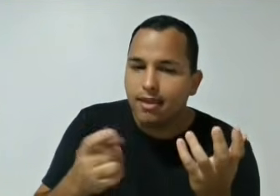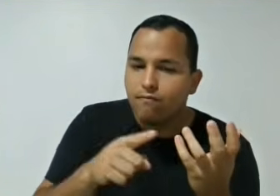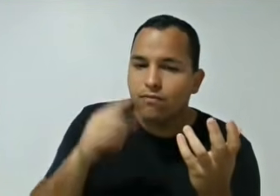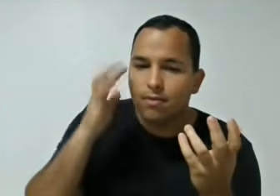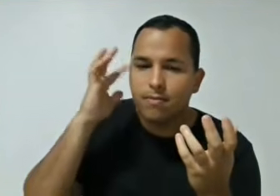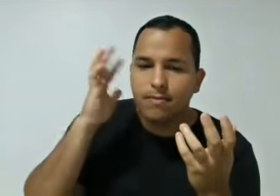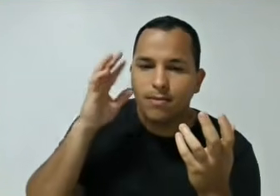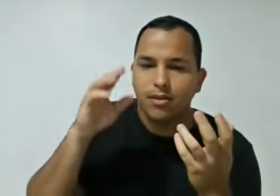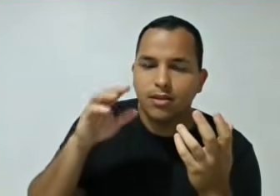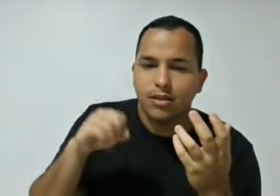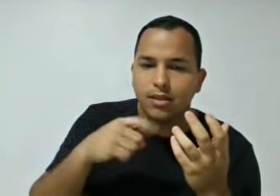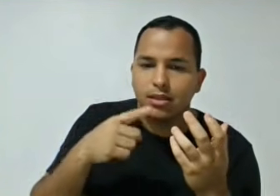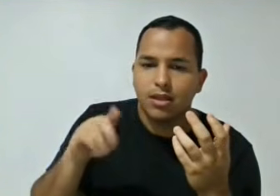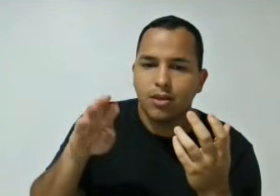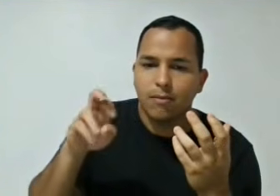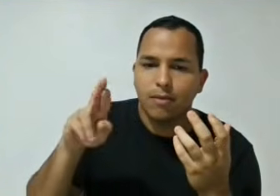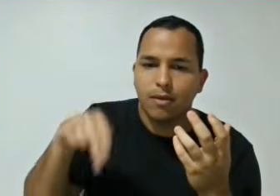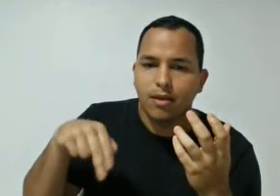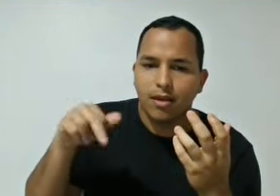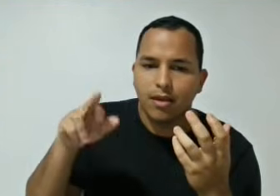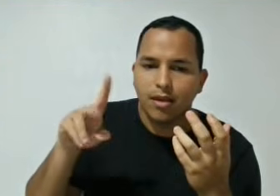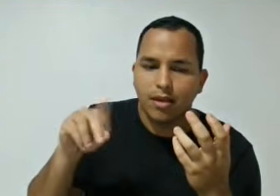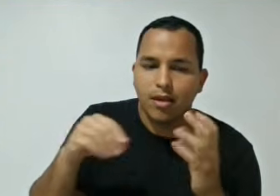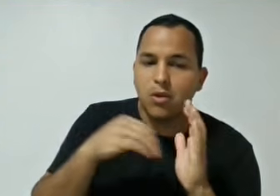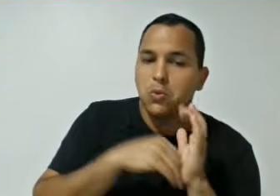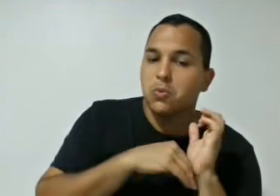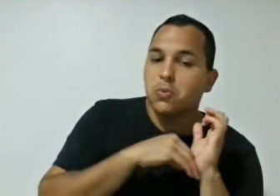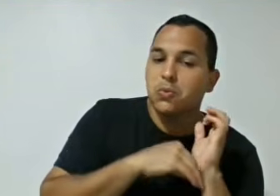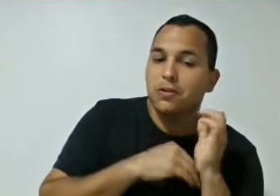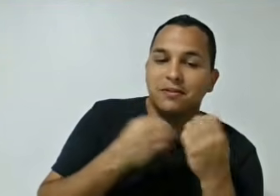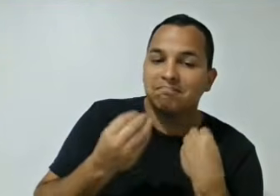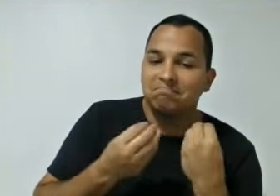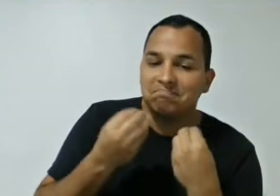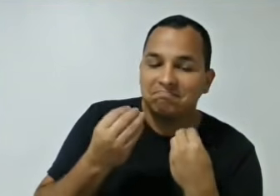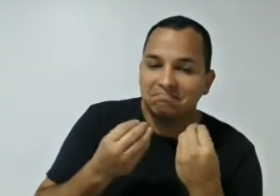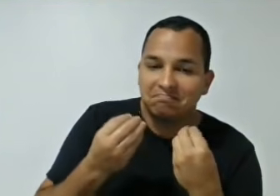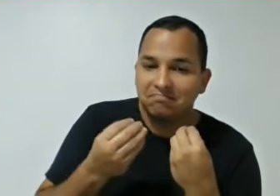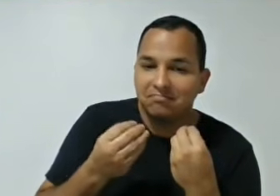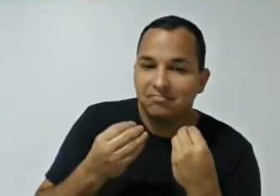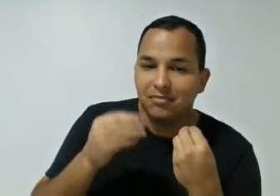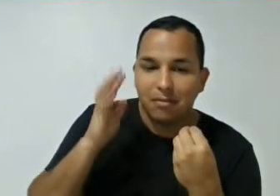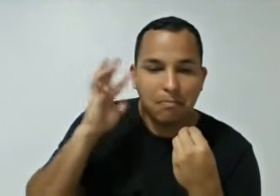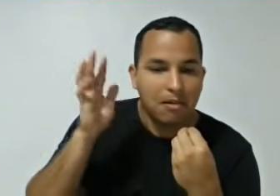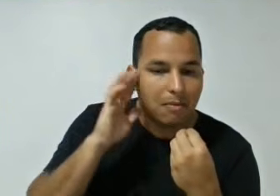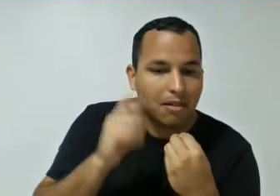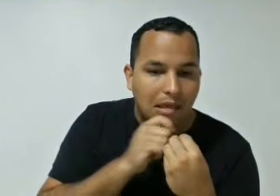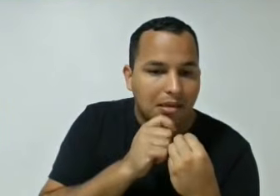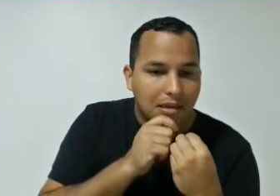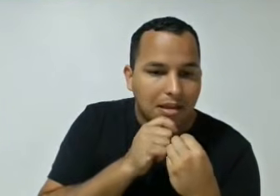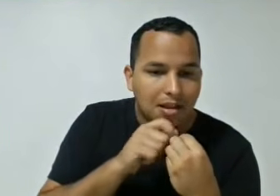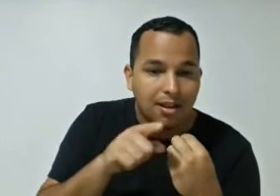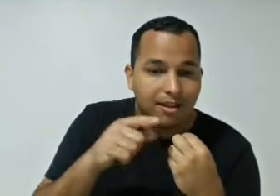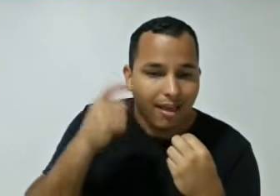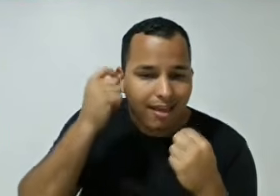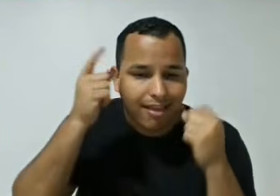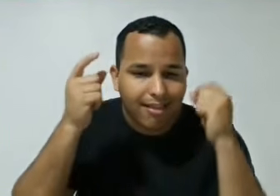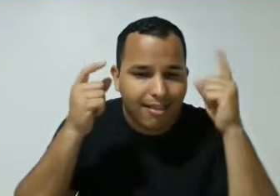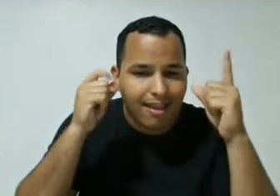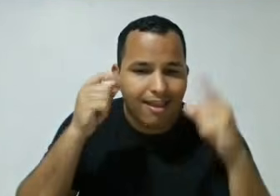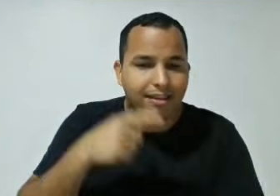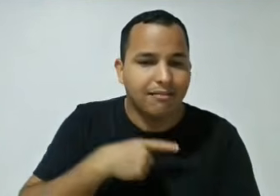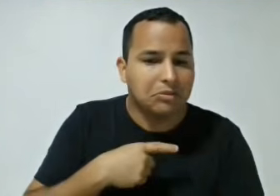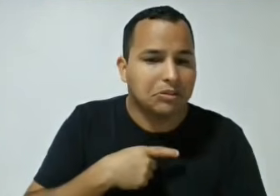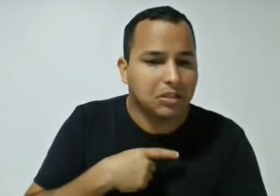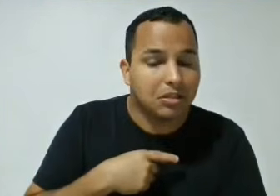gostaria de apresentar para a gente, ou quer guardar em segredo porque ainda está no pensamento, organizando, você está com alguma ideia para a gente trocar